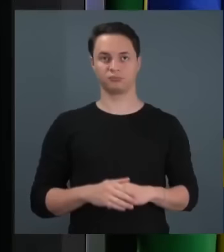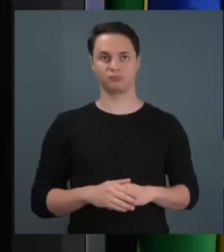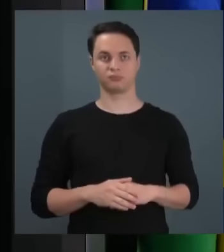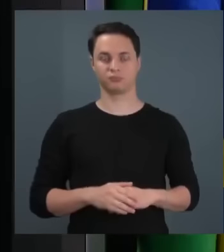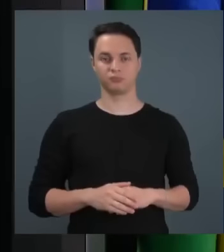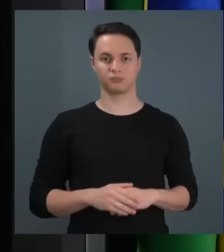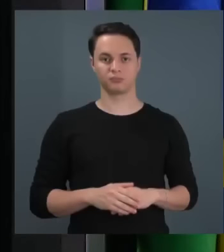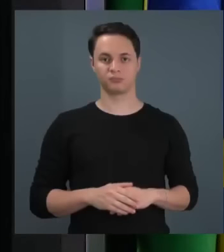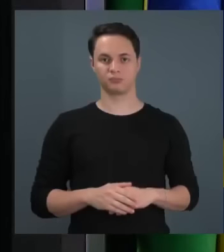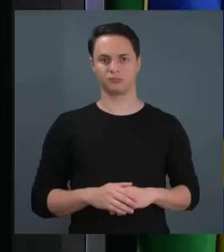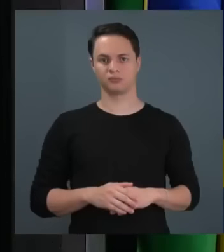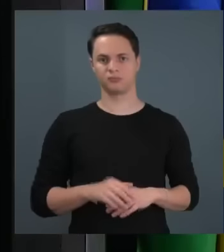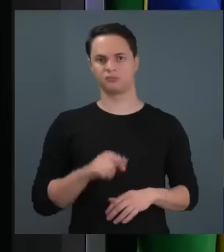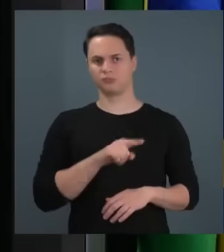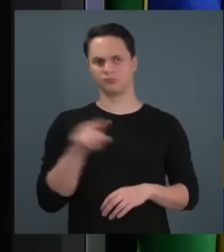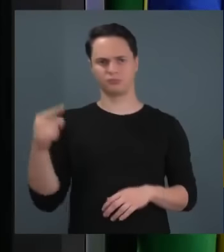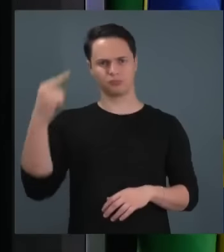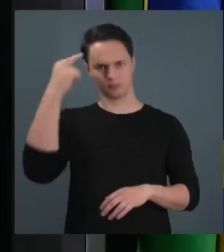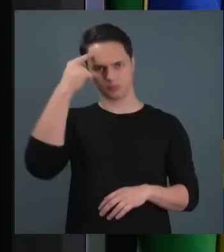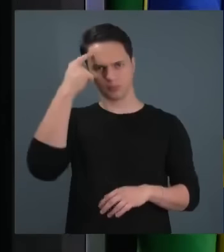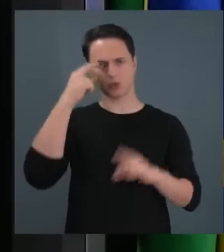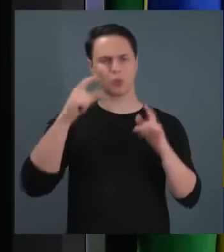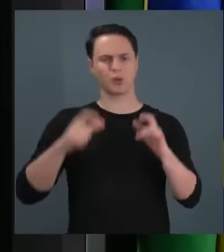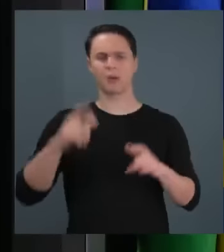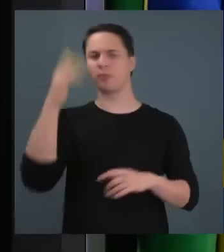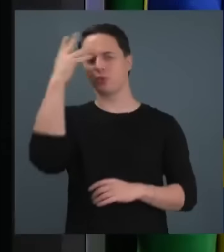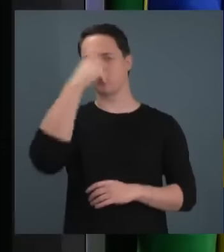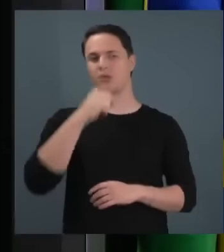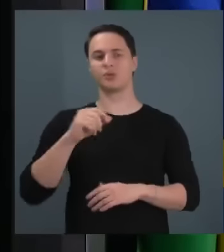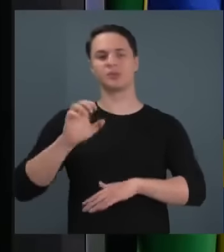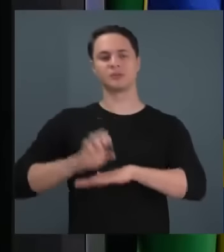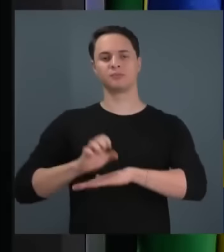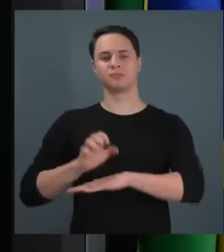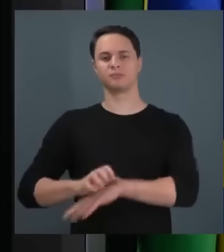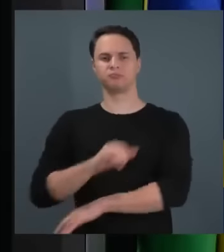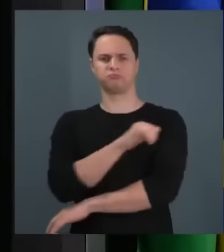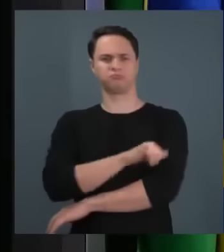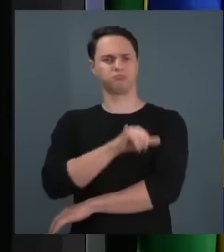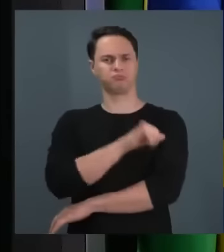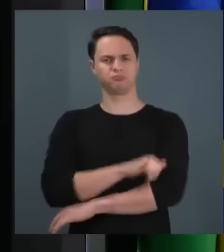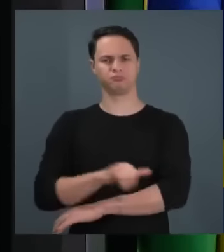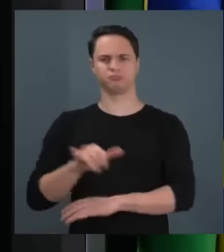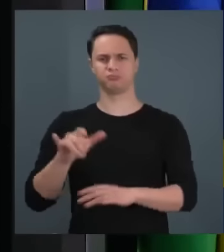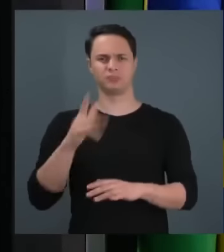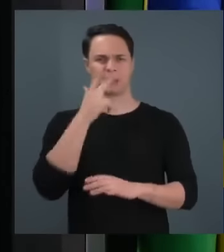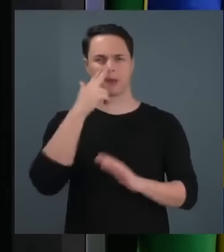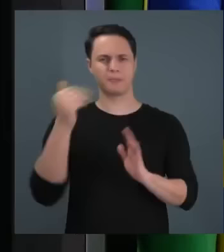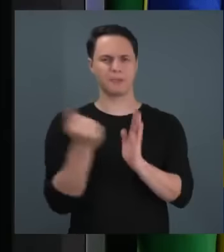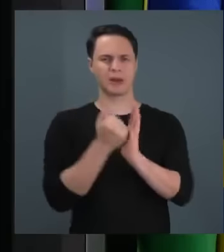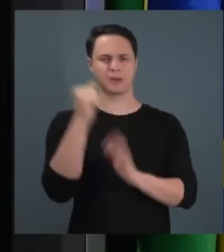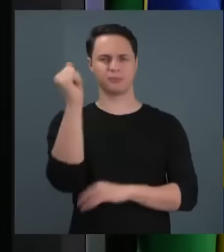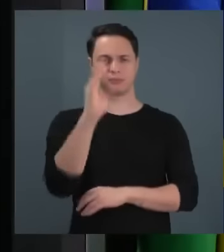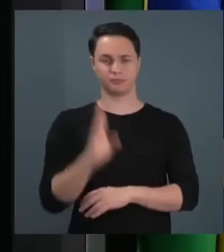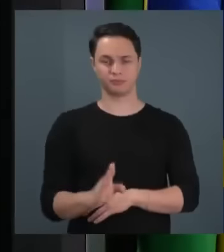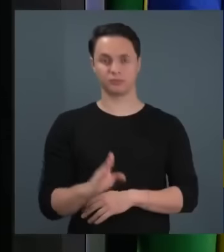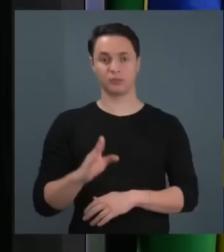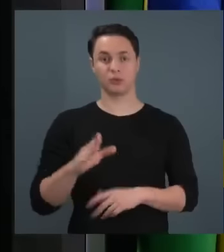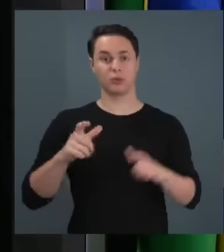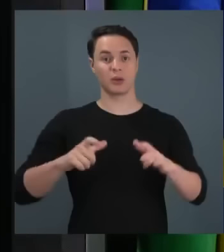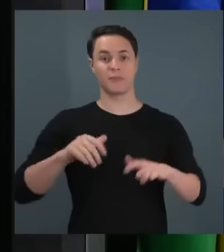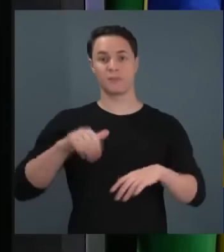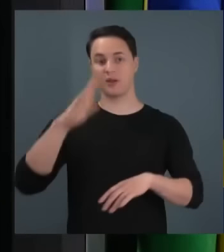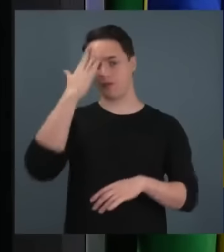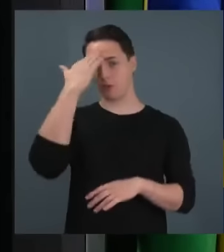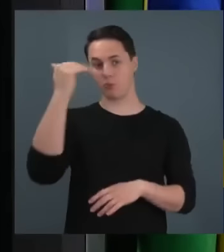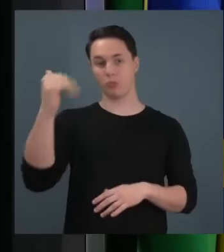mas pense no lugar bonito, aquele Rio de Janeiro. Um cartão postal do Brasil, lugar mais conhecido do Brasil